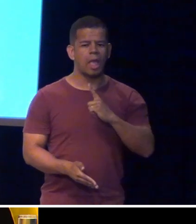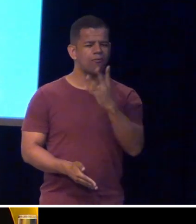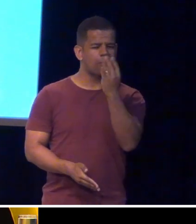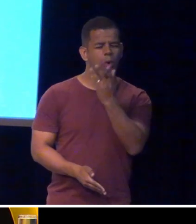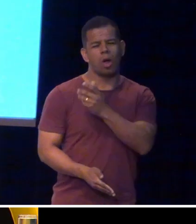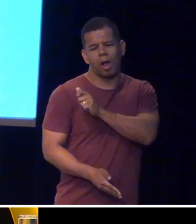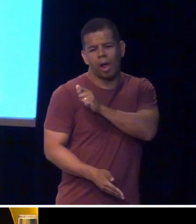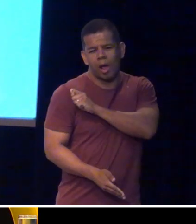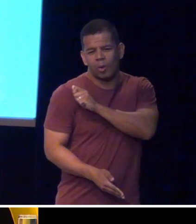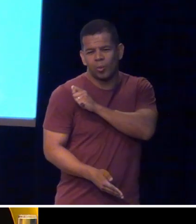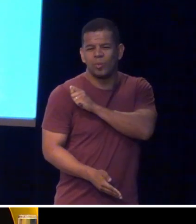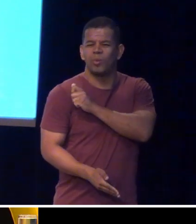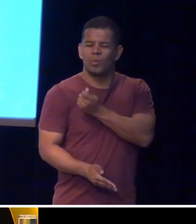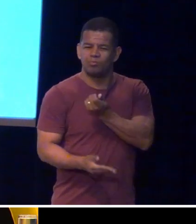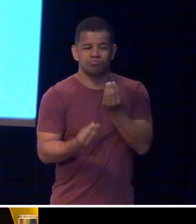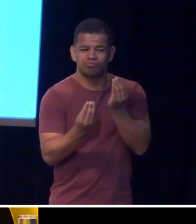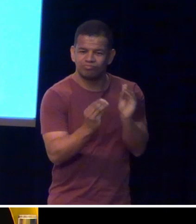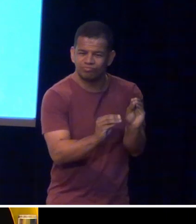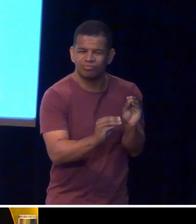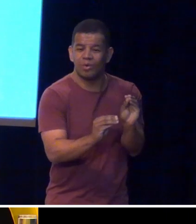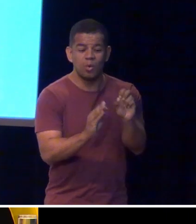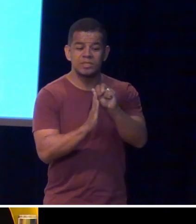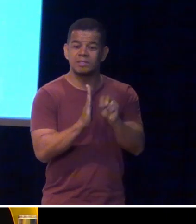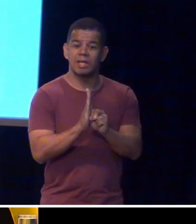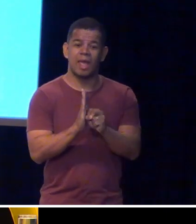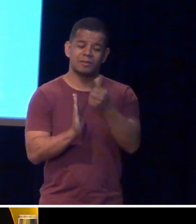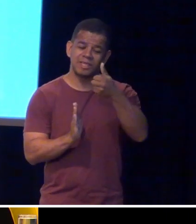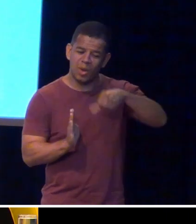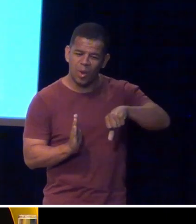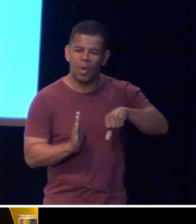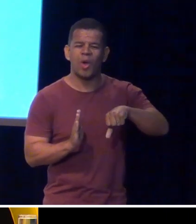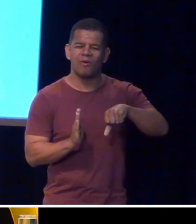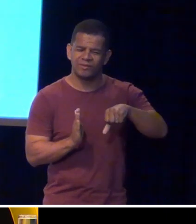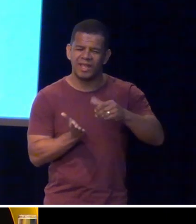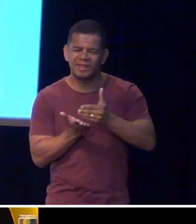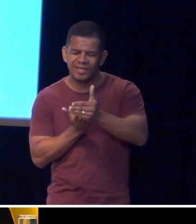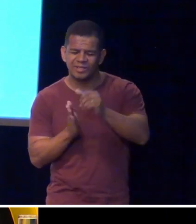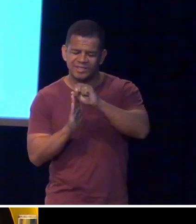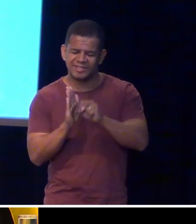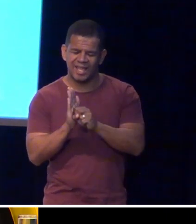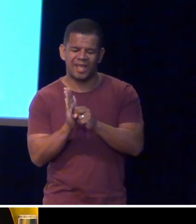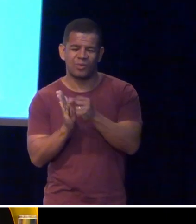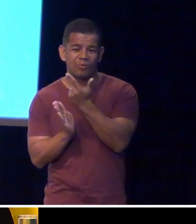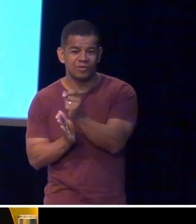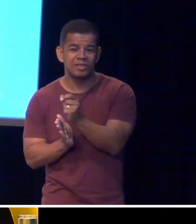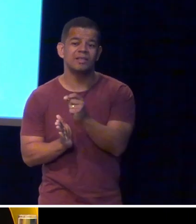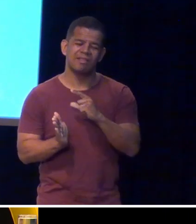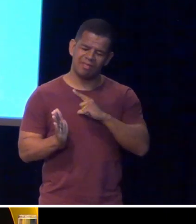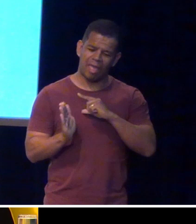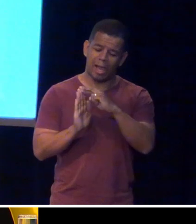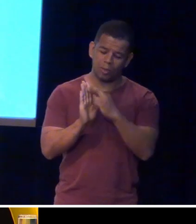alunos, do século XIX, do início do século XX, relatórios,